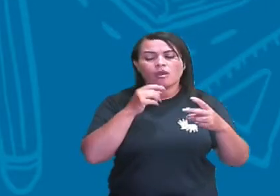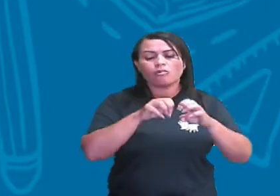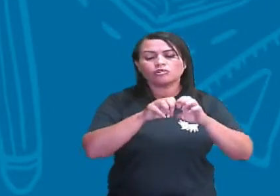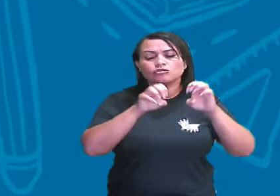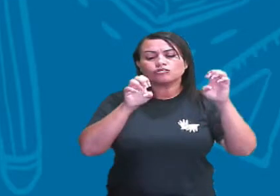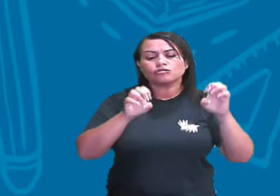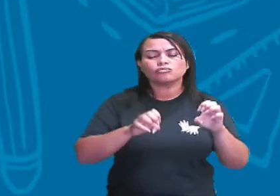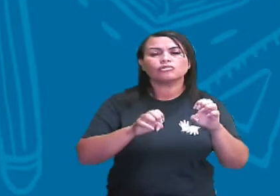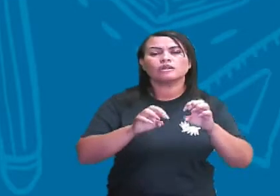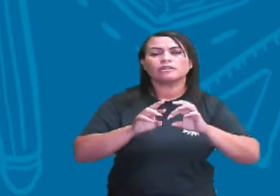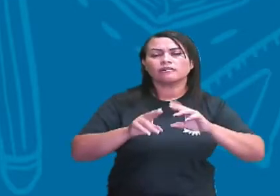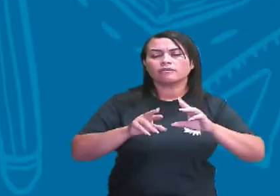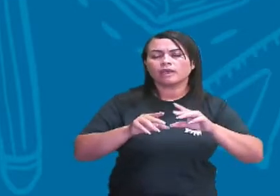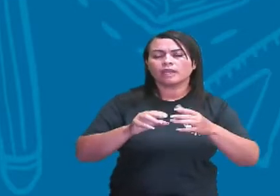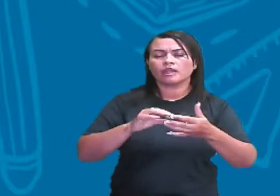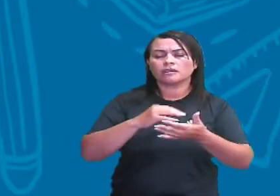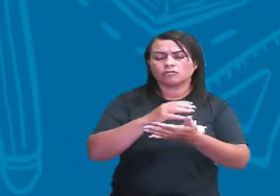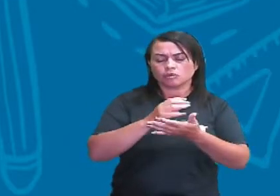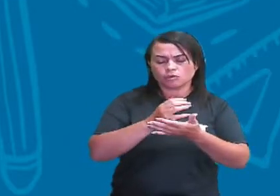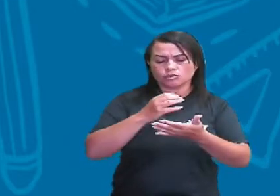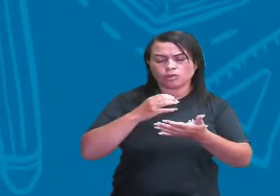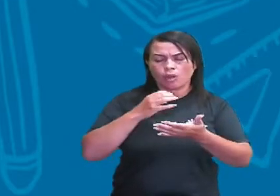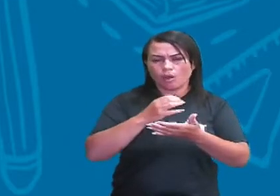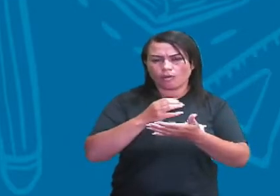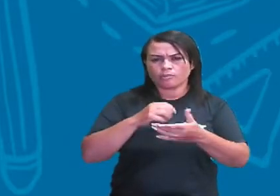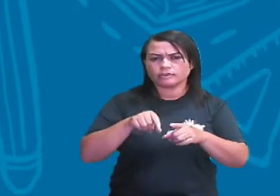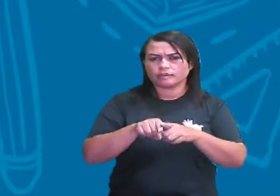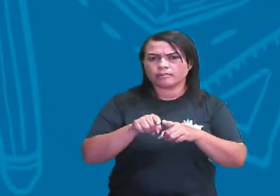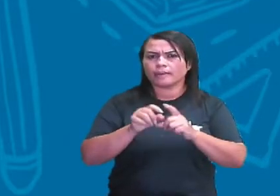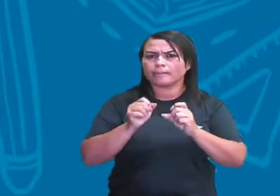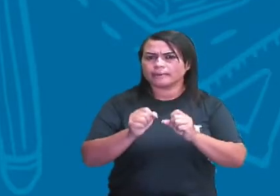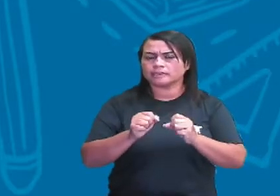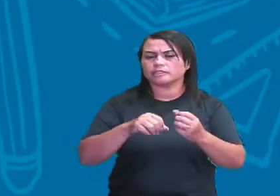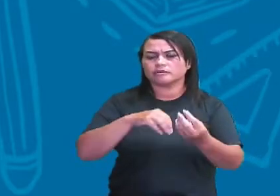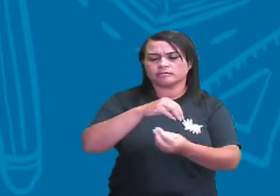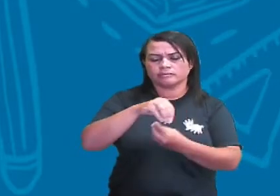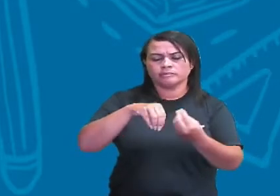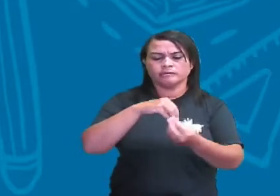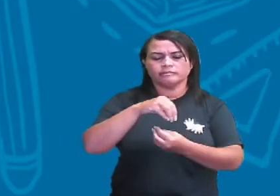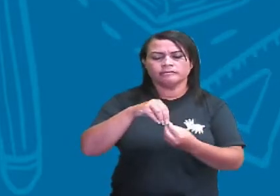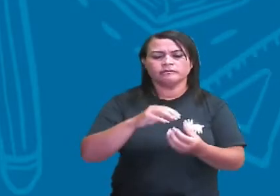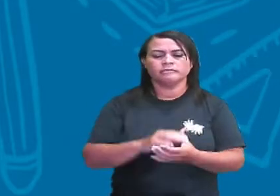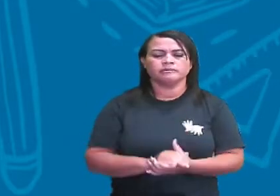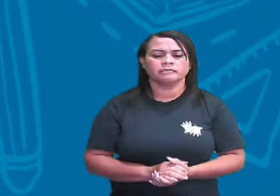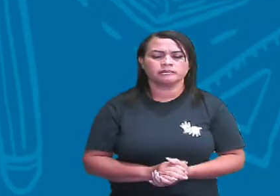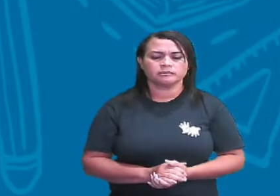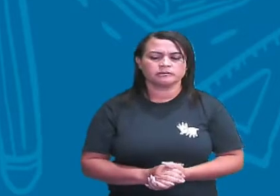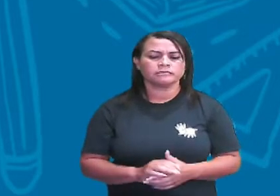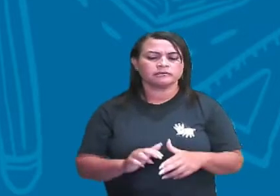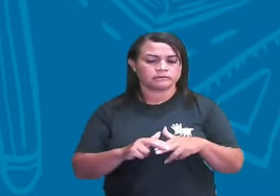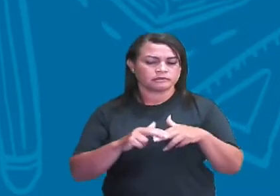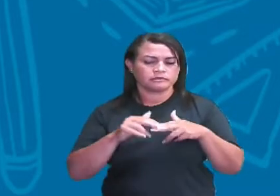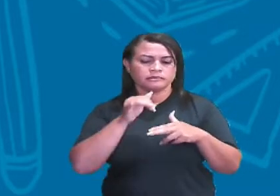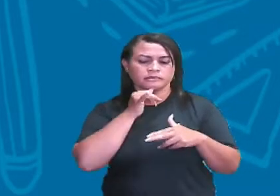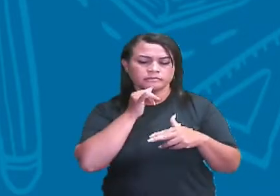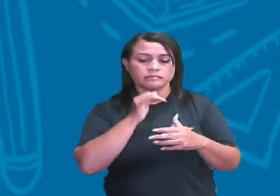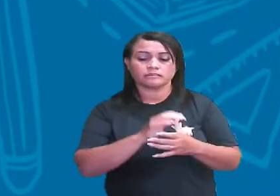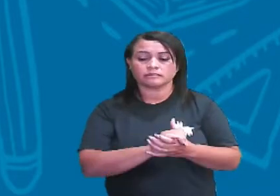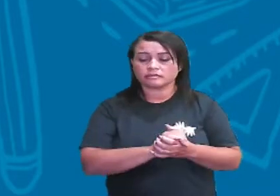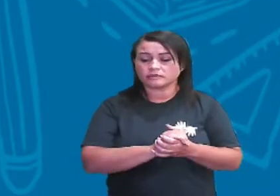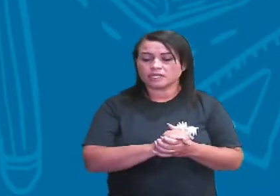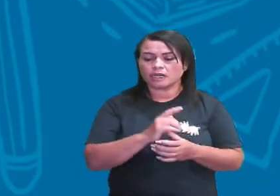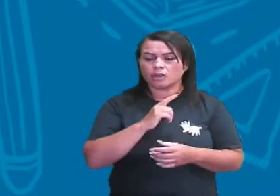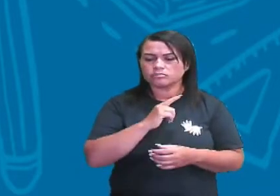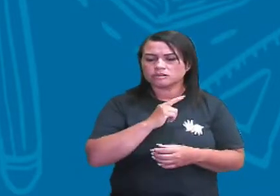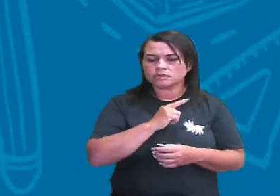diferentes ao microscópio, essa substância também pode ser considerada como uma mistura. Portanto, por exemplo, aqui tem